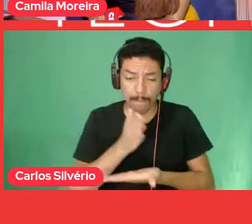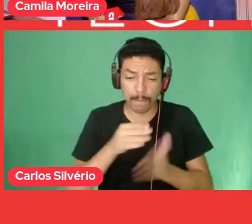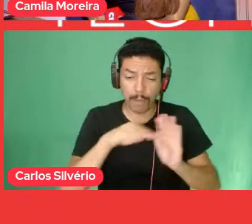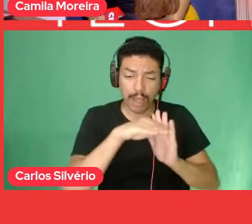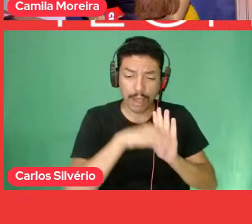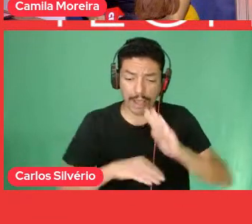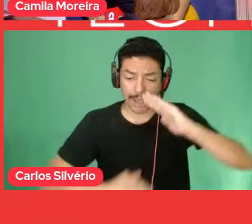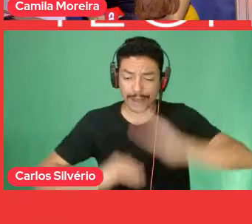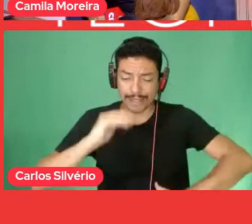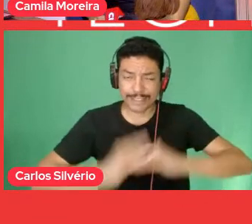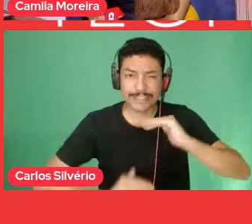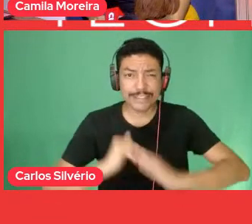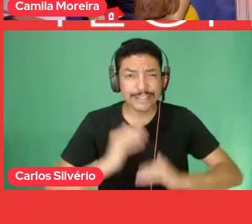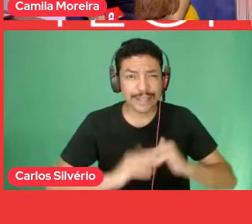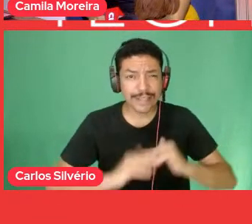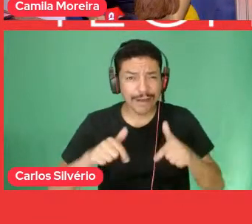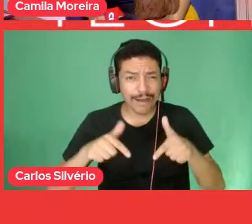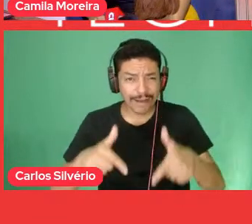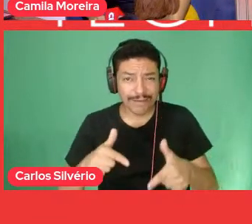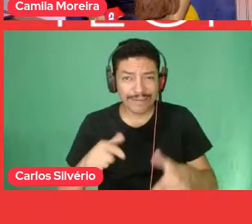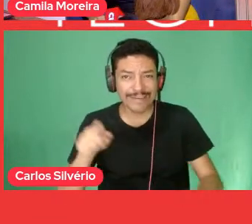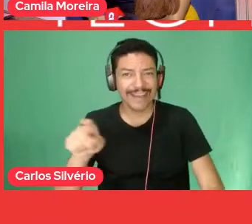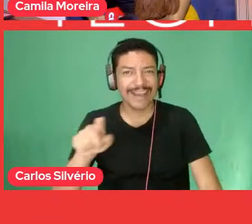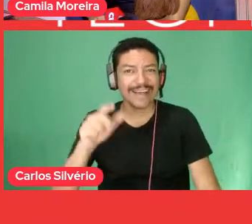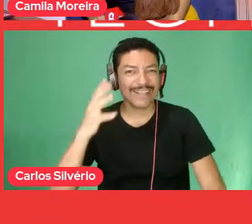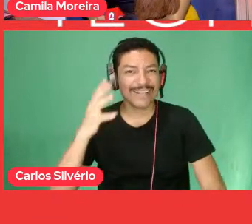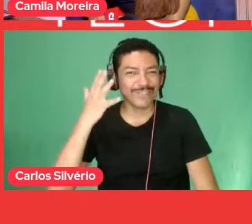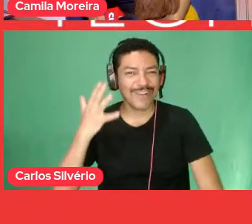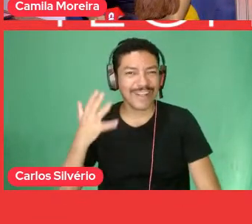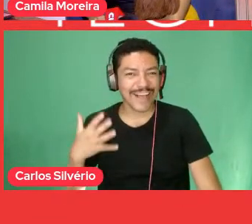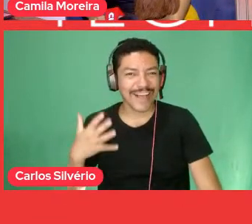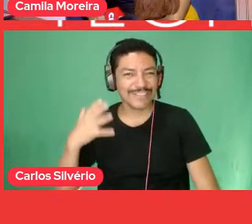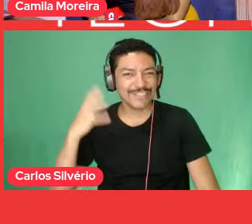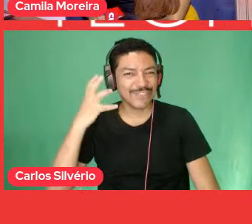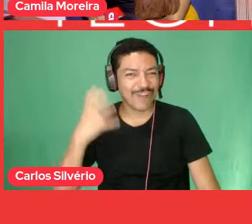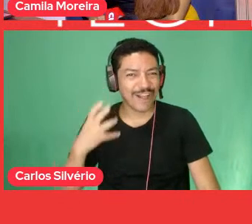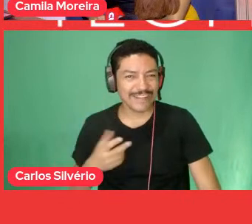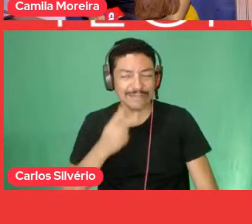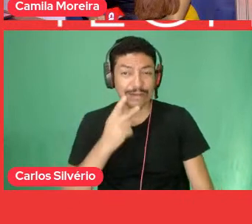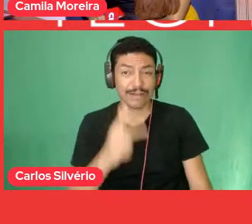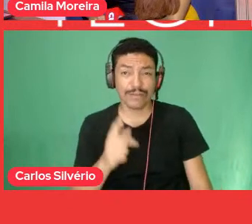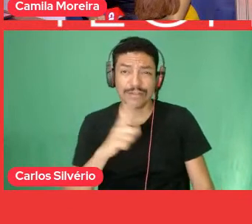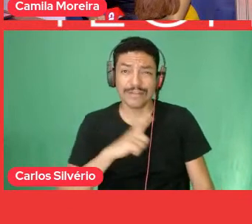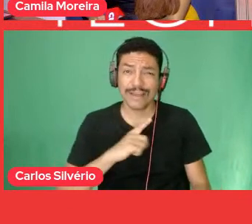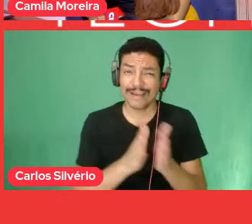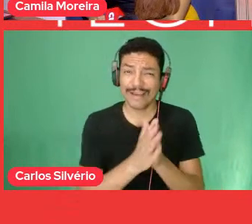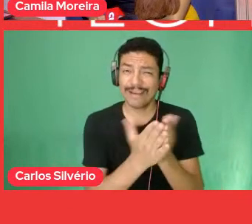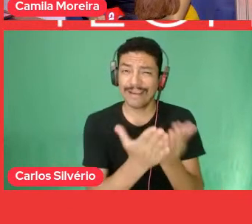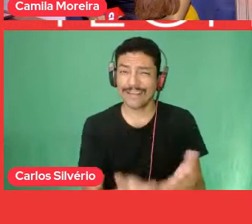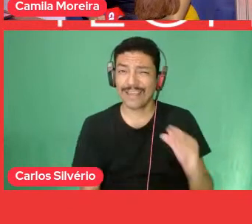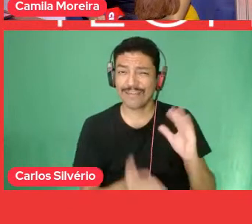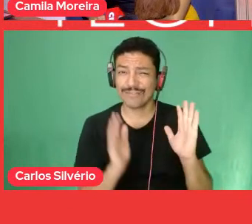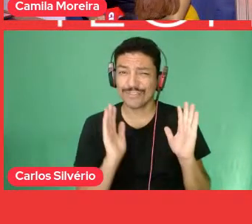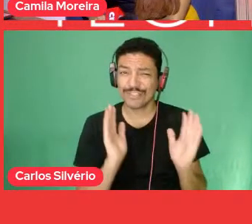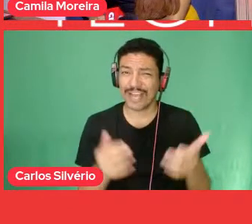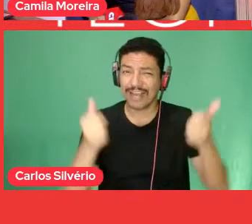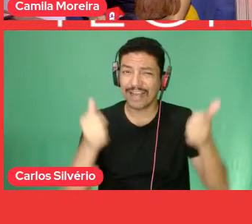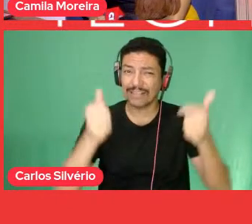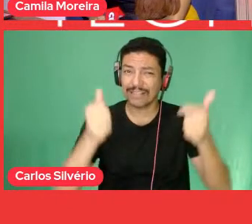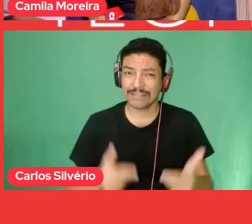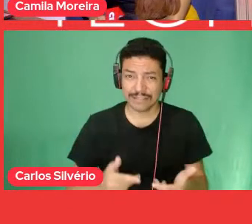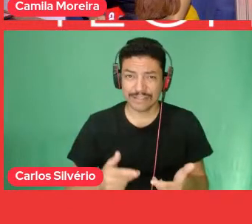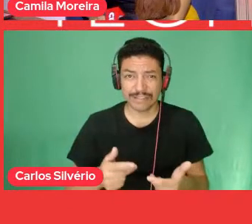como a Sula já falou, que já virou até literatura, então não precisamos, né, mostrar que isso acontece, porque de fato acontece, né?